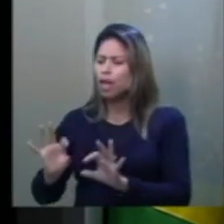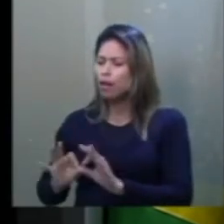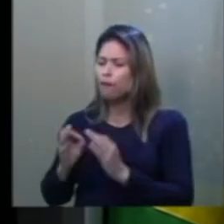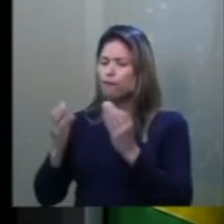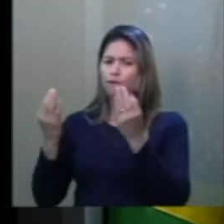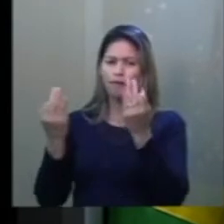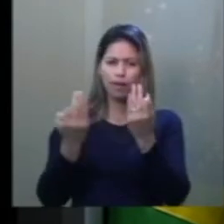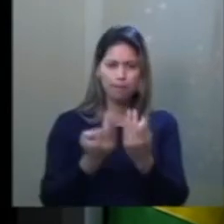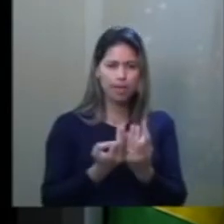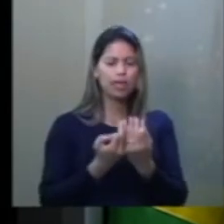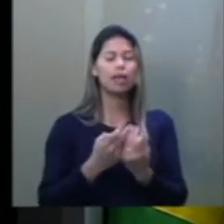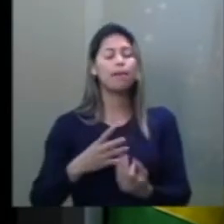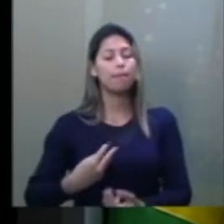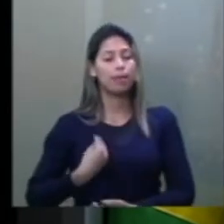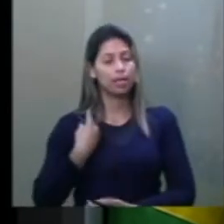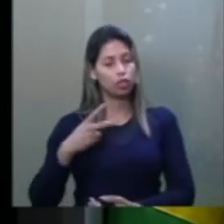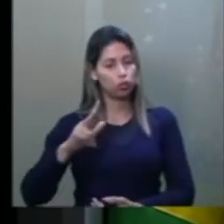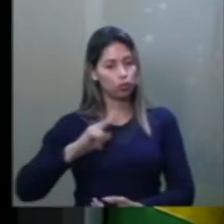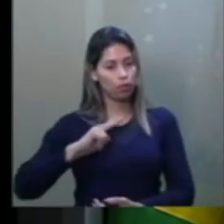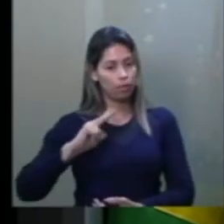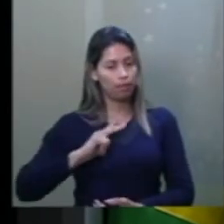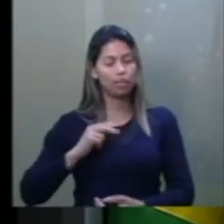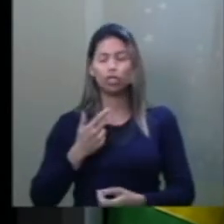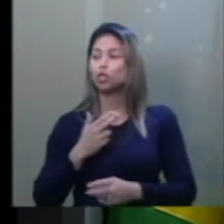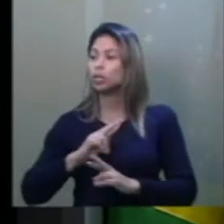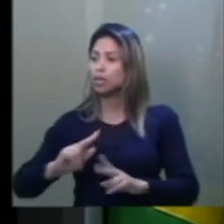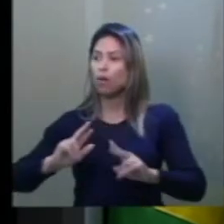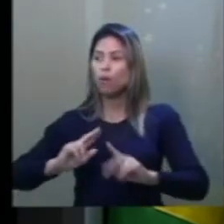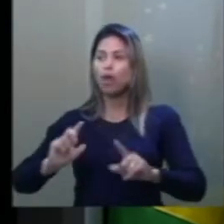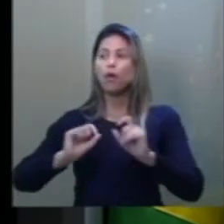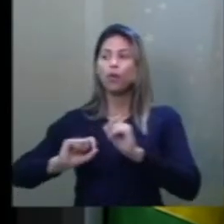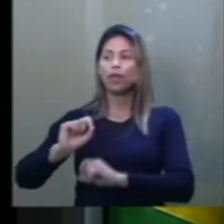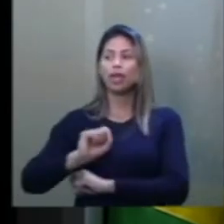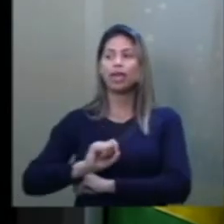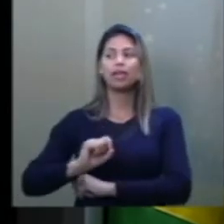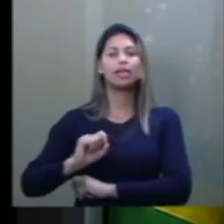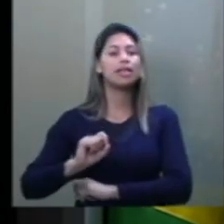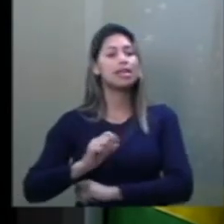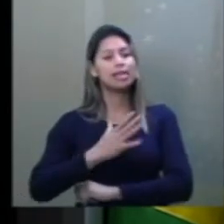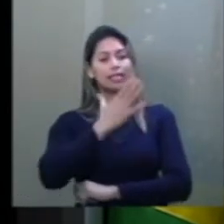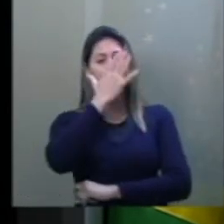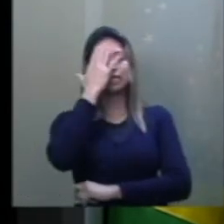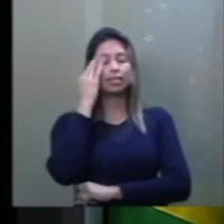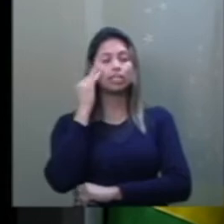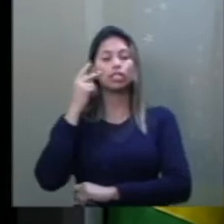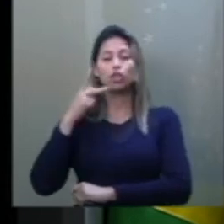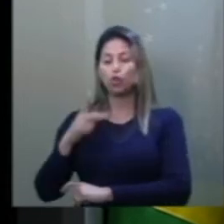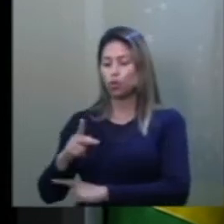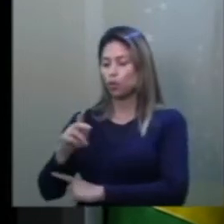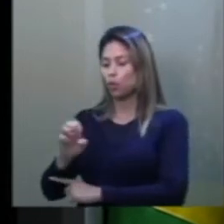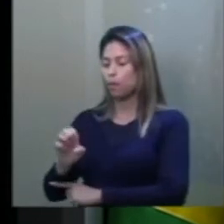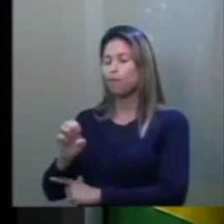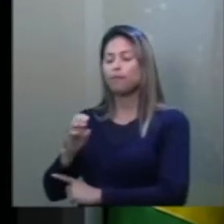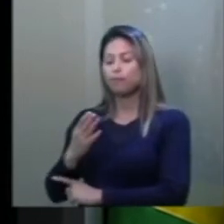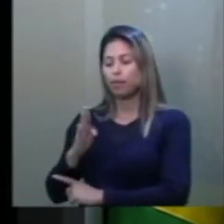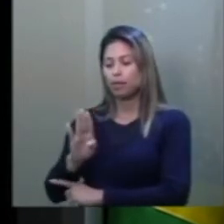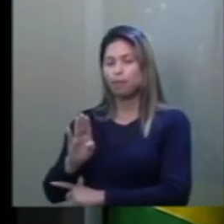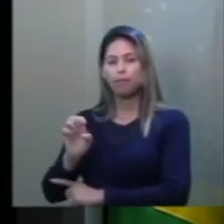um pessoalmente. Não serão esquecidos os nomes de Belarmino, Henry